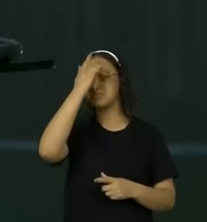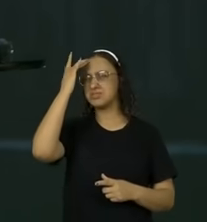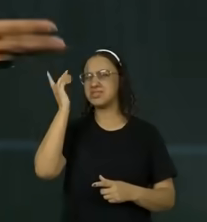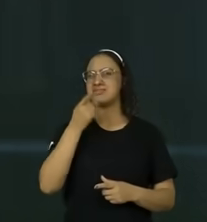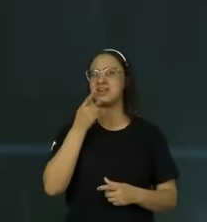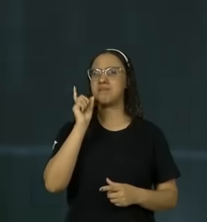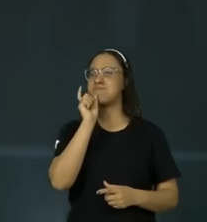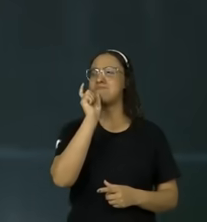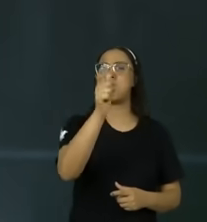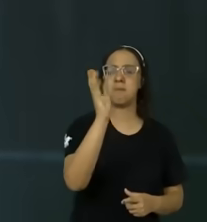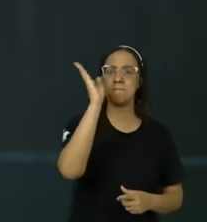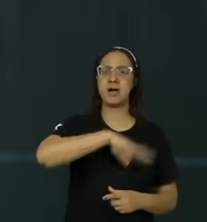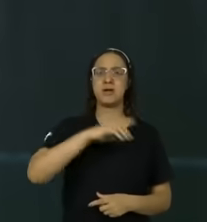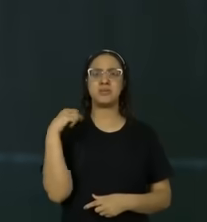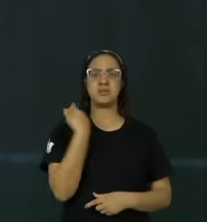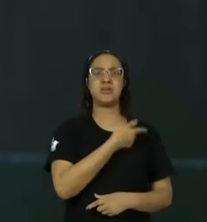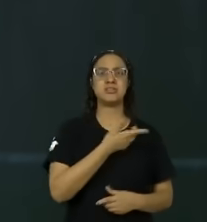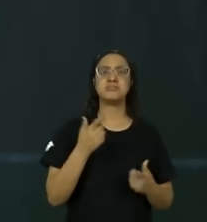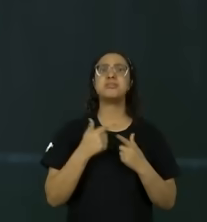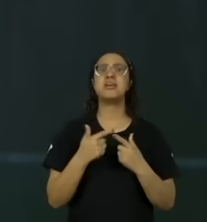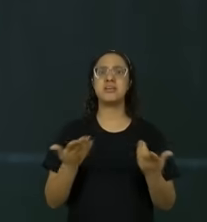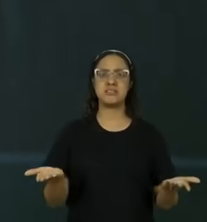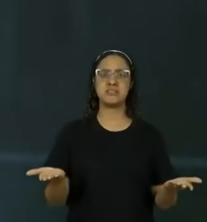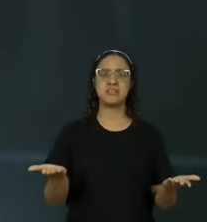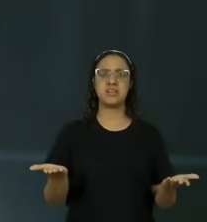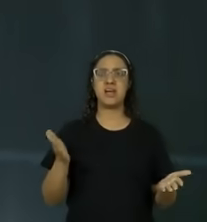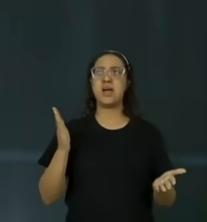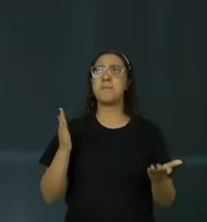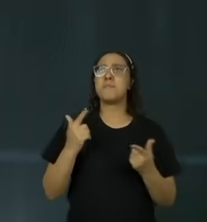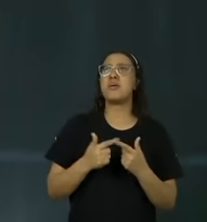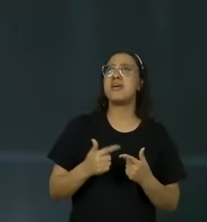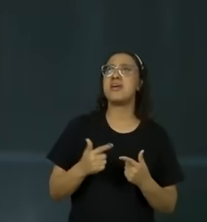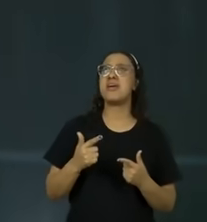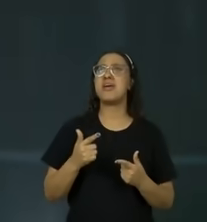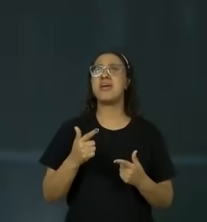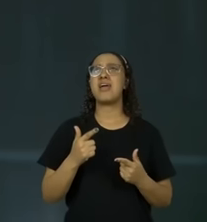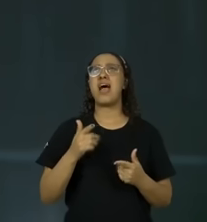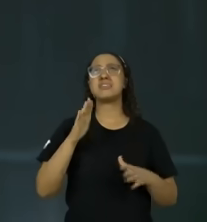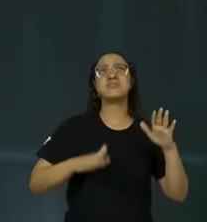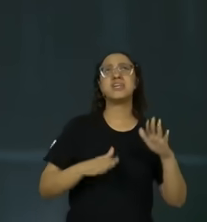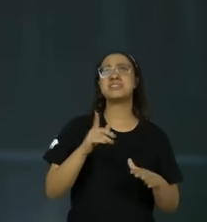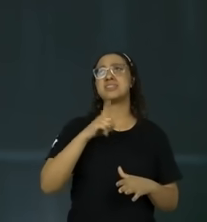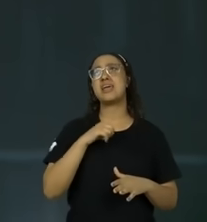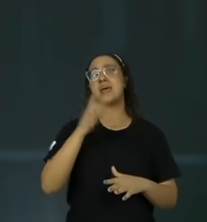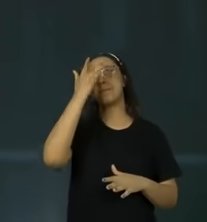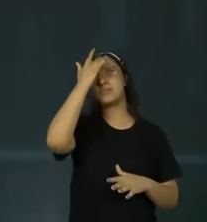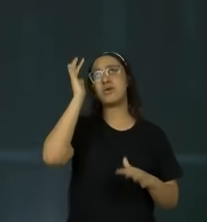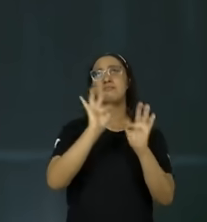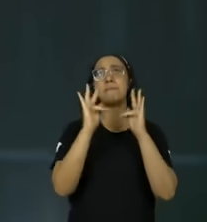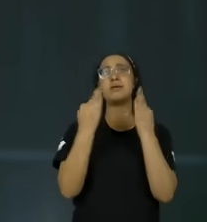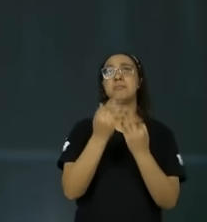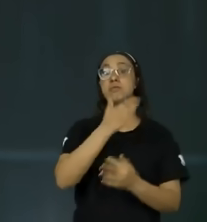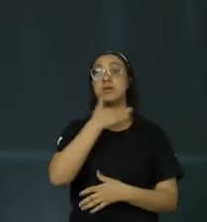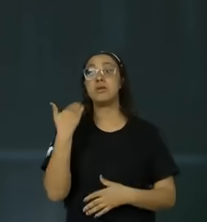gente sabe quando alguém fala mal da gente. Mas logo depois de saber o que aconteceu, a gente quer encontrar o porquê. Por